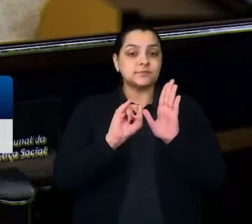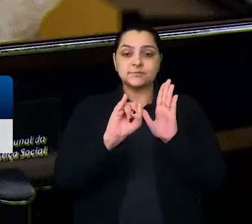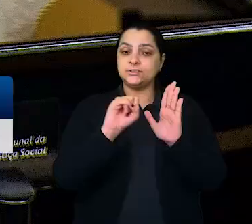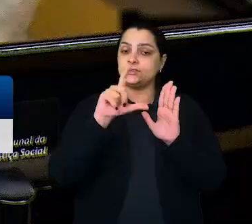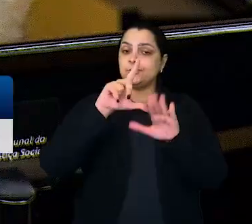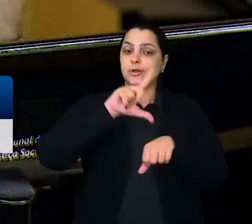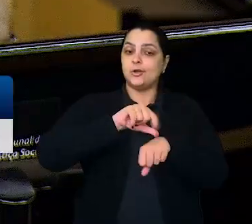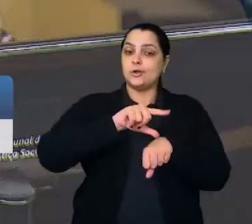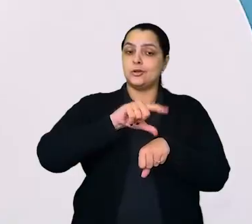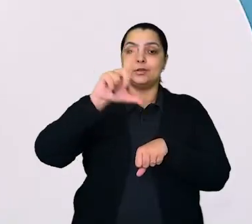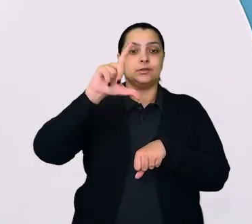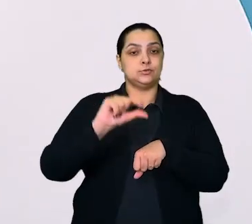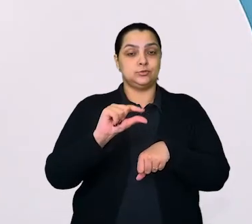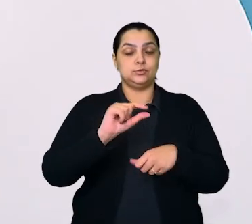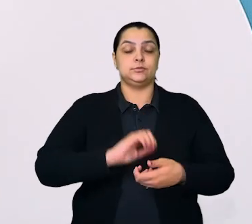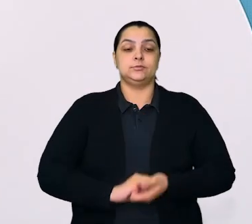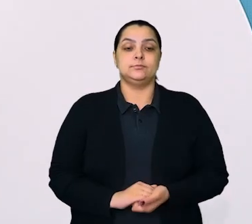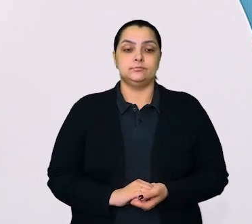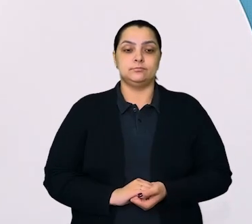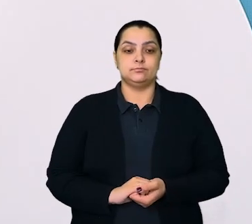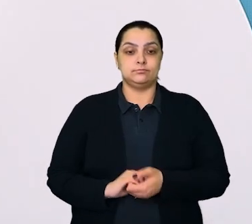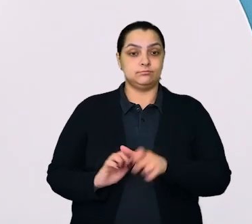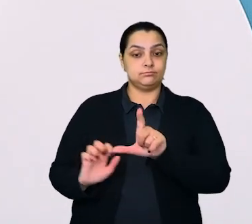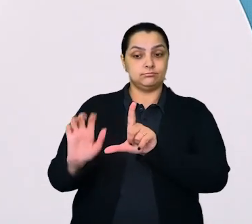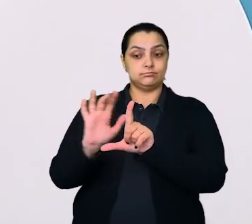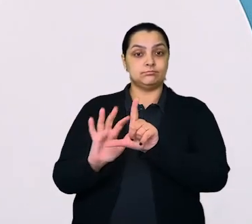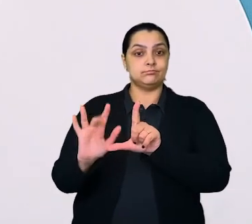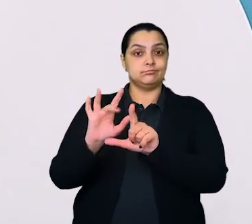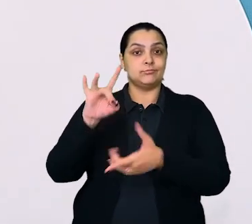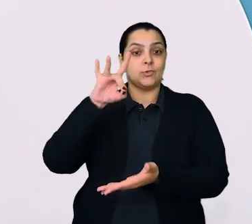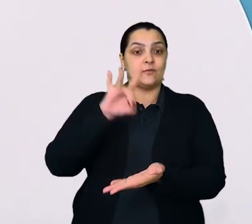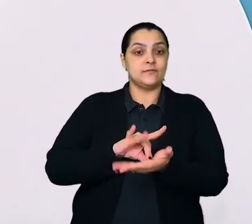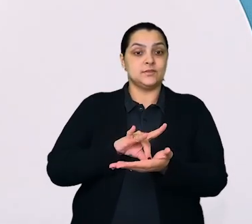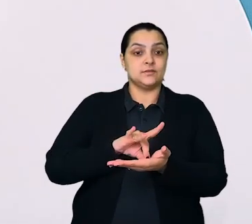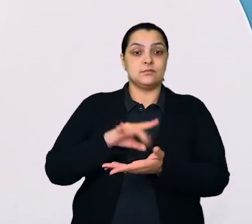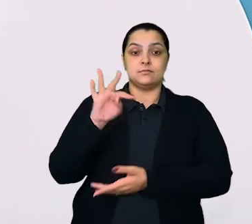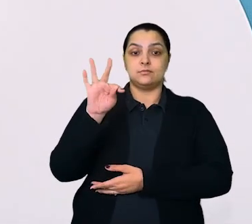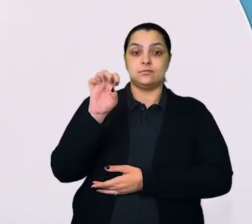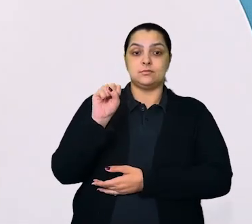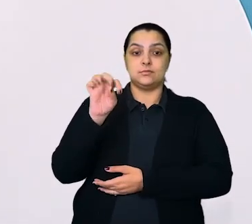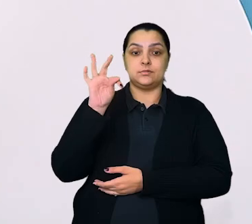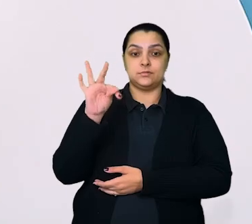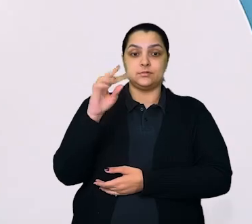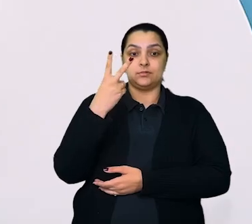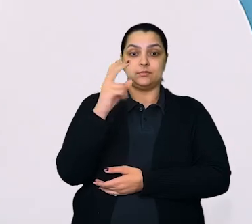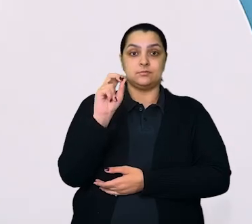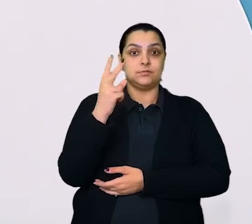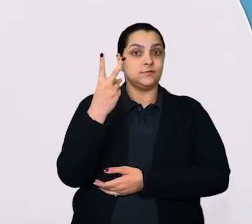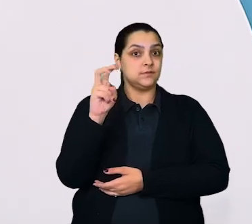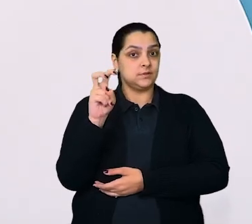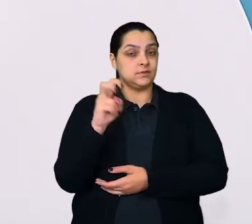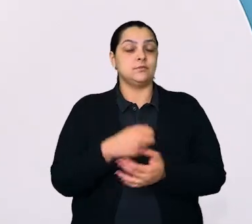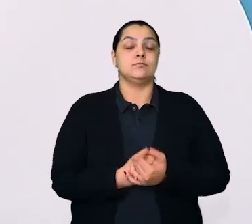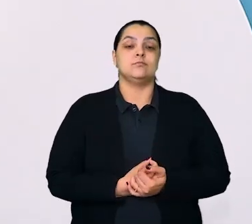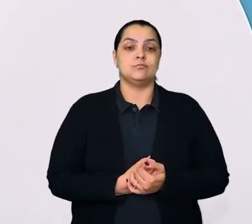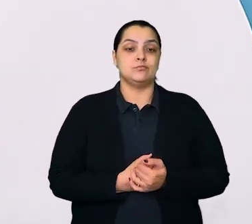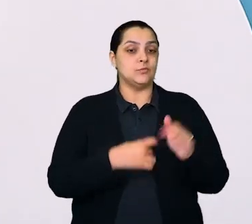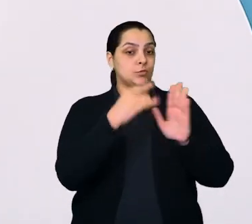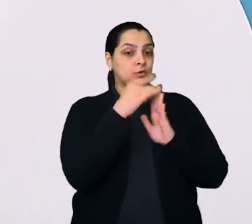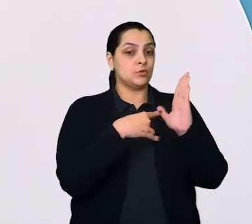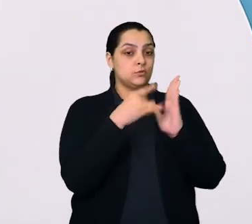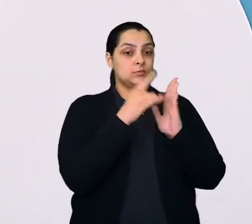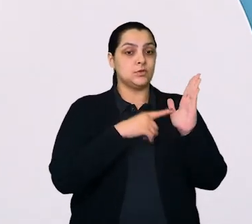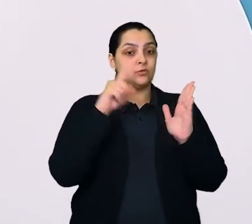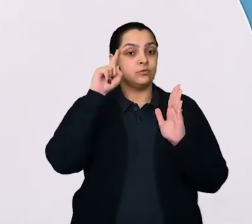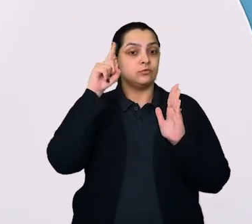jornada reduzida. Já está disponível o calendário oficial do Tribunal Superior do Trabalho de 2025. O documento inclui